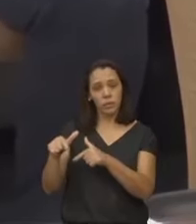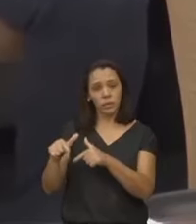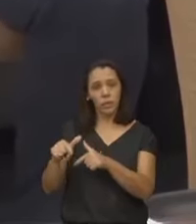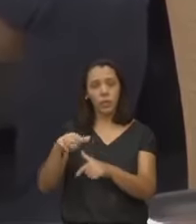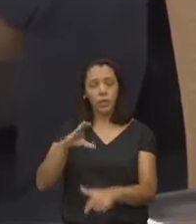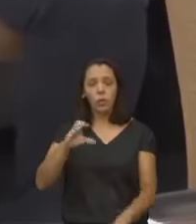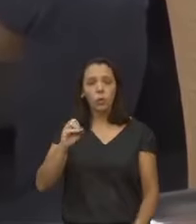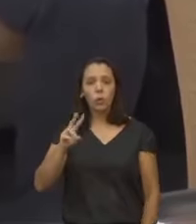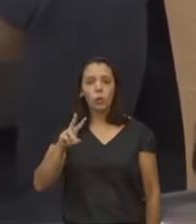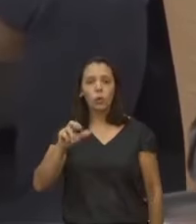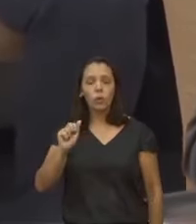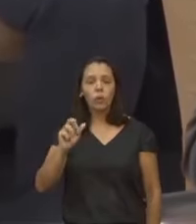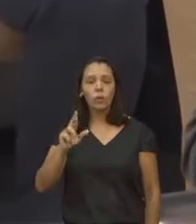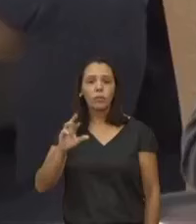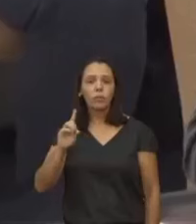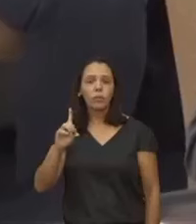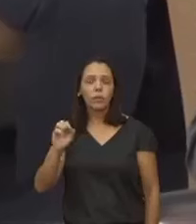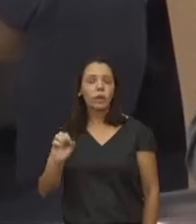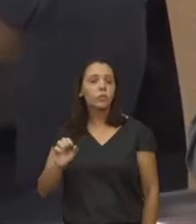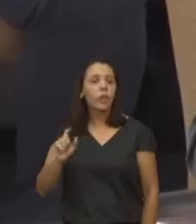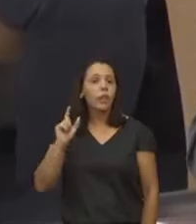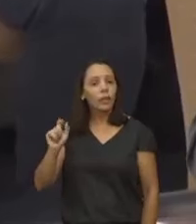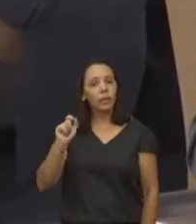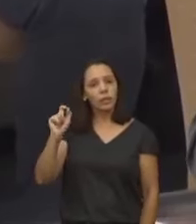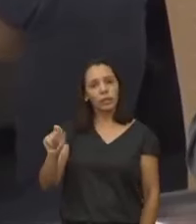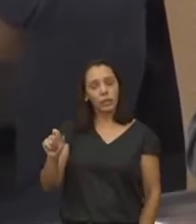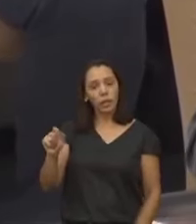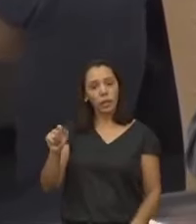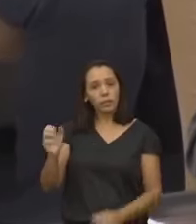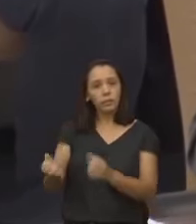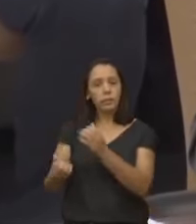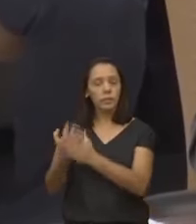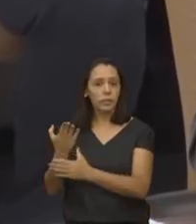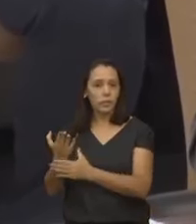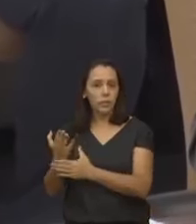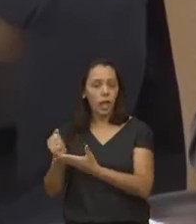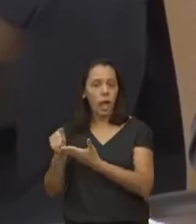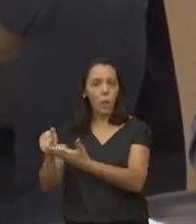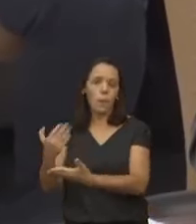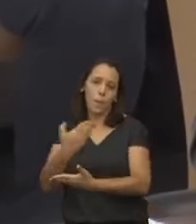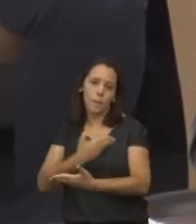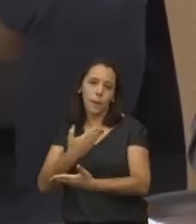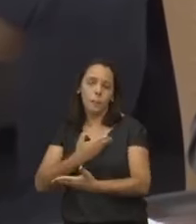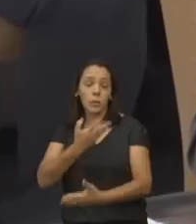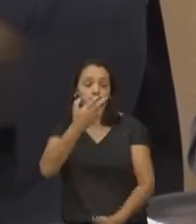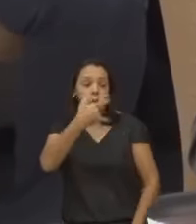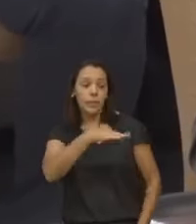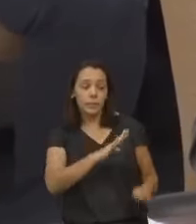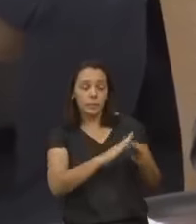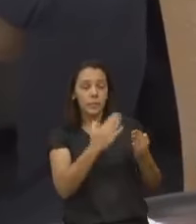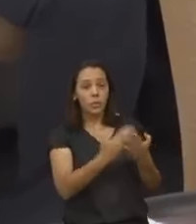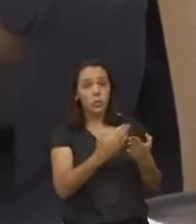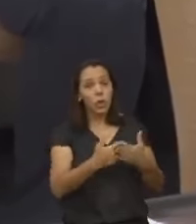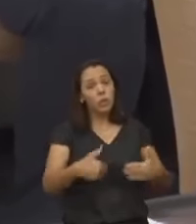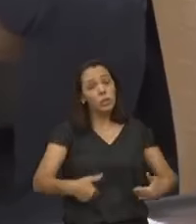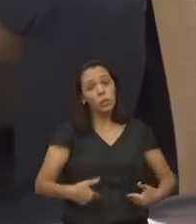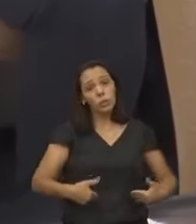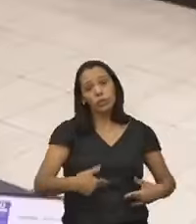de emprego para amigo, quando as crianças das nossas escolas estão tendo que comer moela, porque a prefeitura não tem dinheiro para comprar merenda